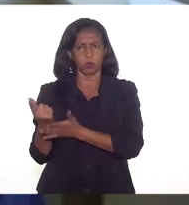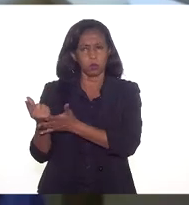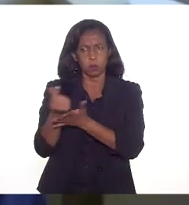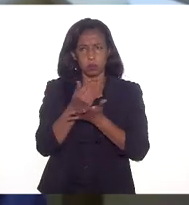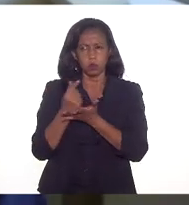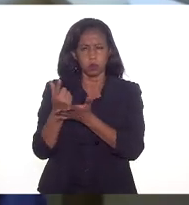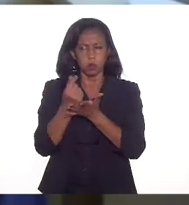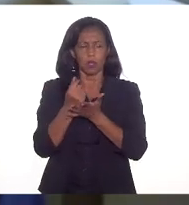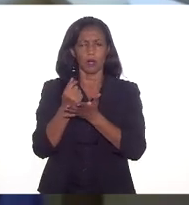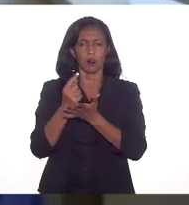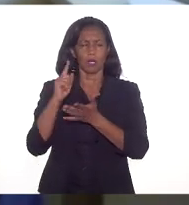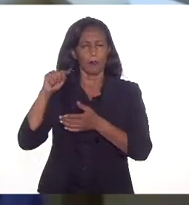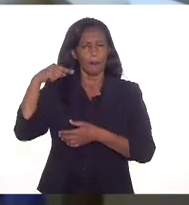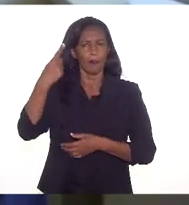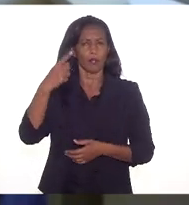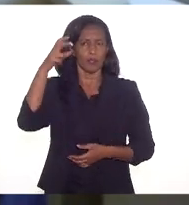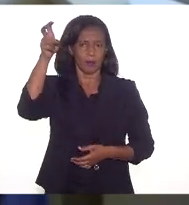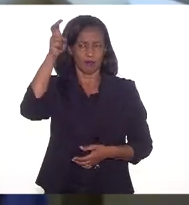quinta-feira,